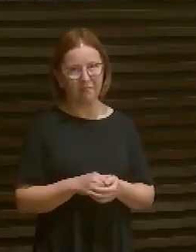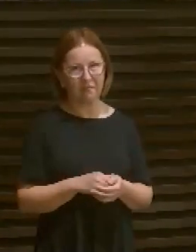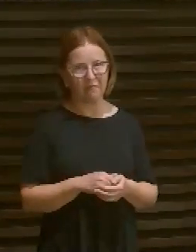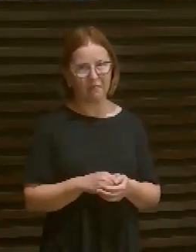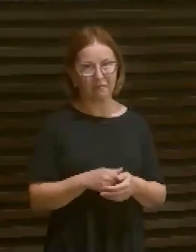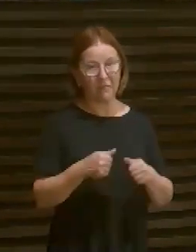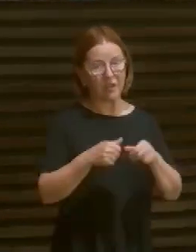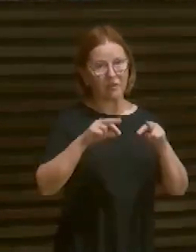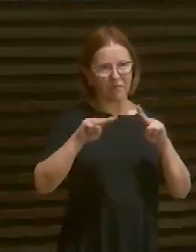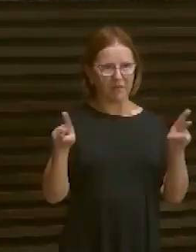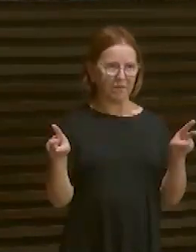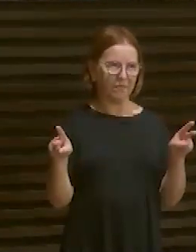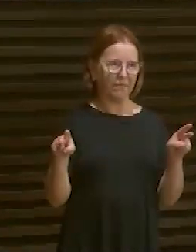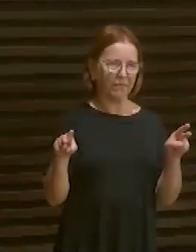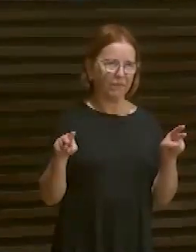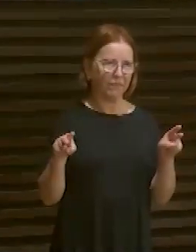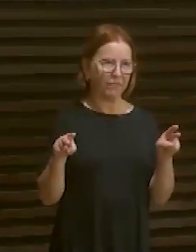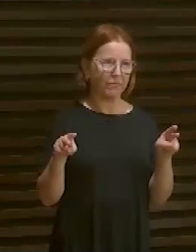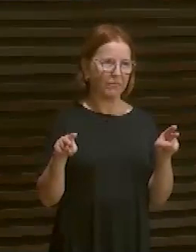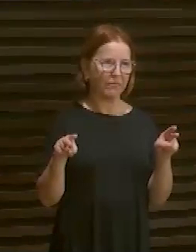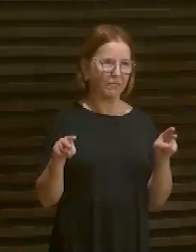Isso é diferente.